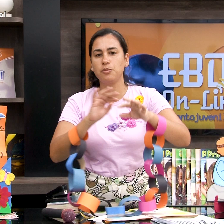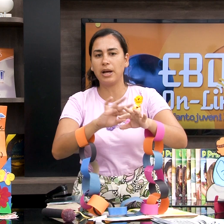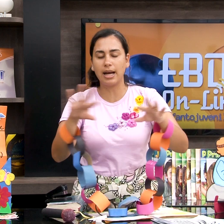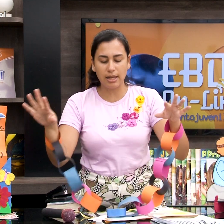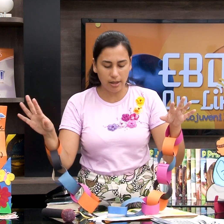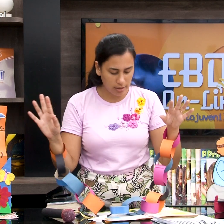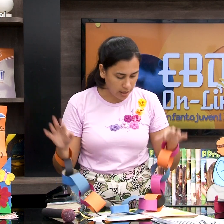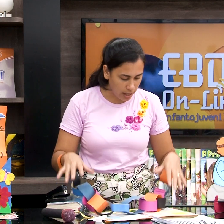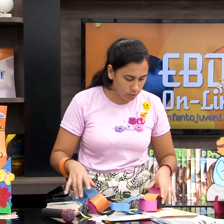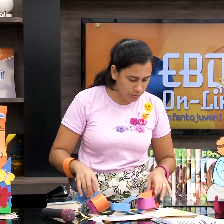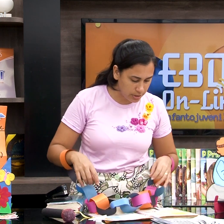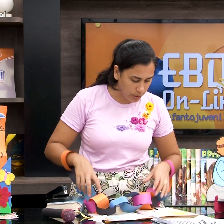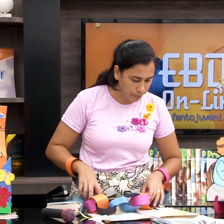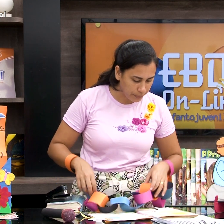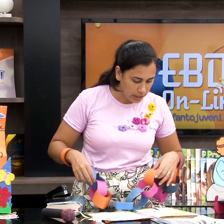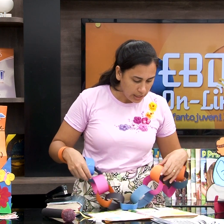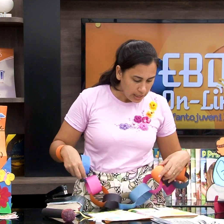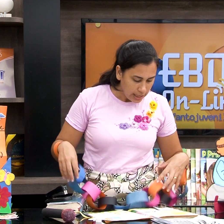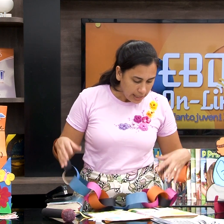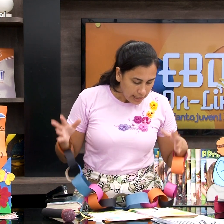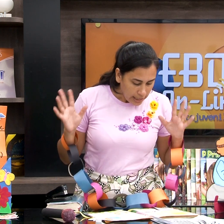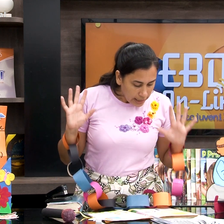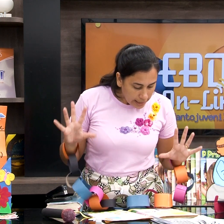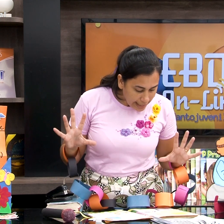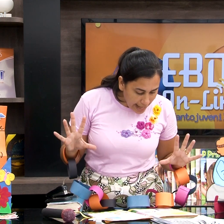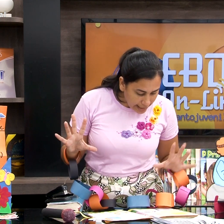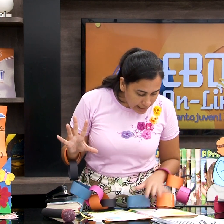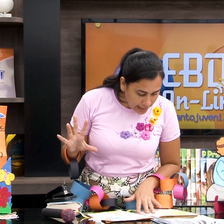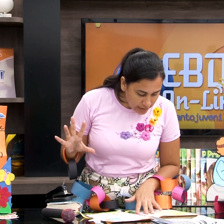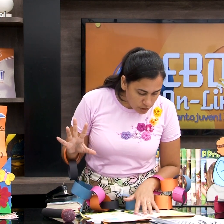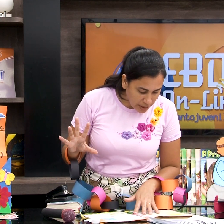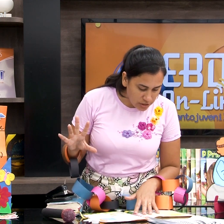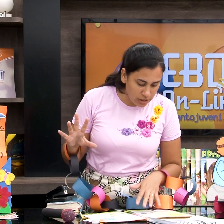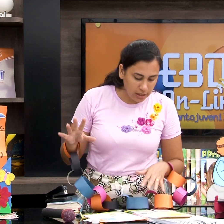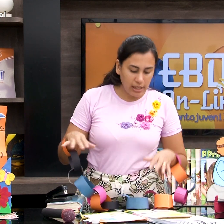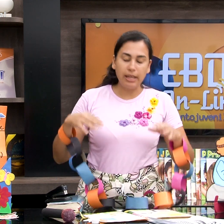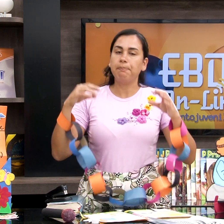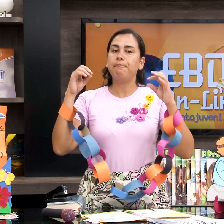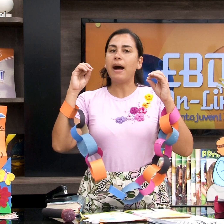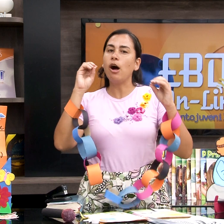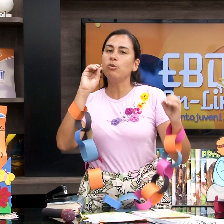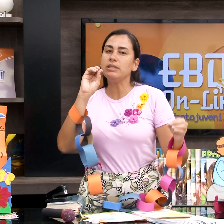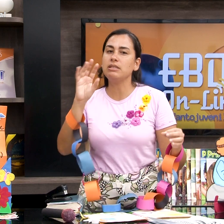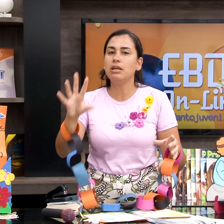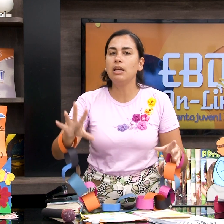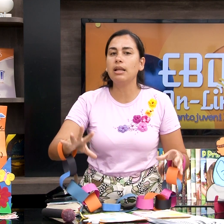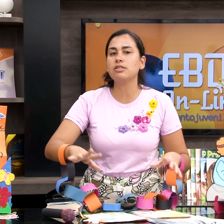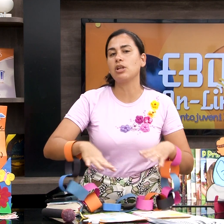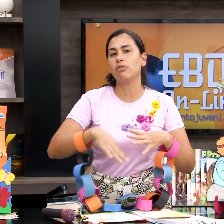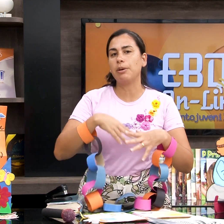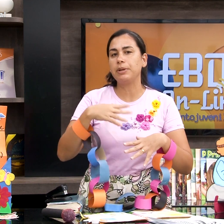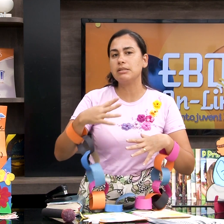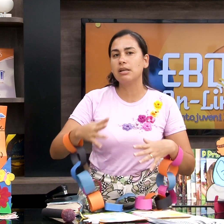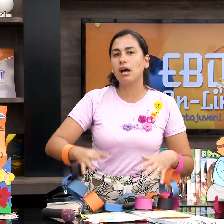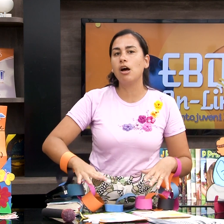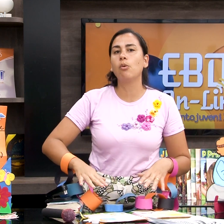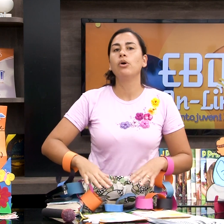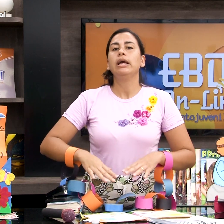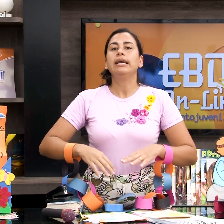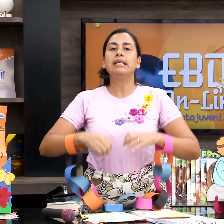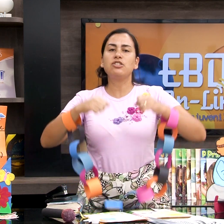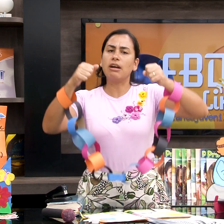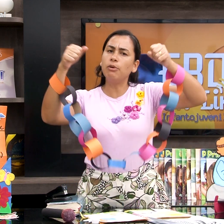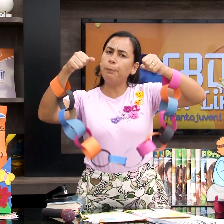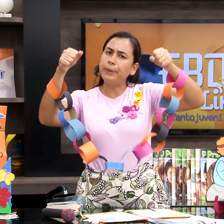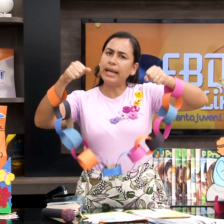cinco, seis pra cada aluno seu. E aí ele diz pra gente que Paulo e Silas estavam na